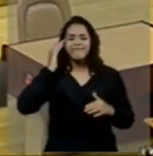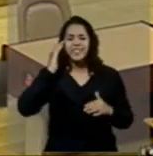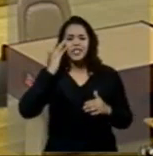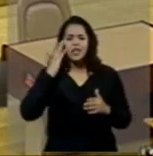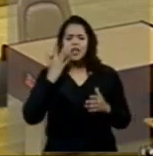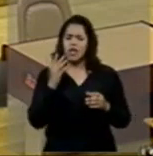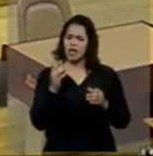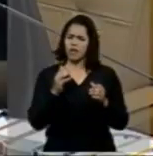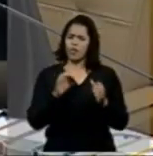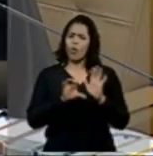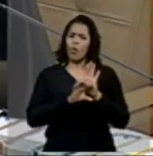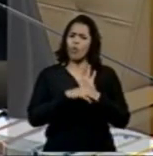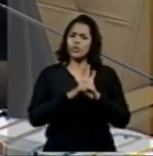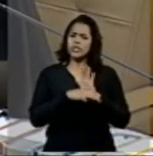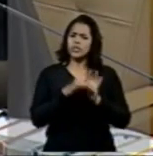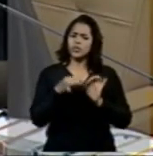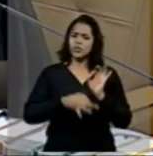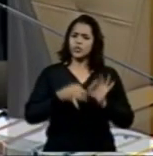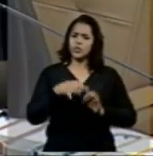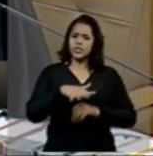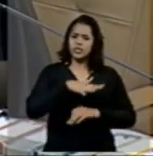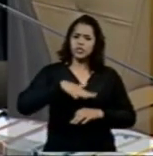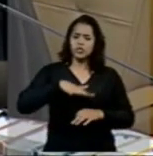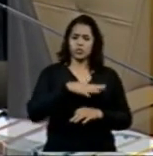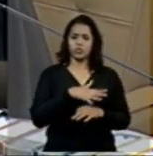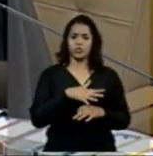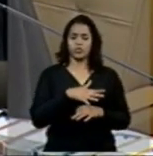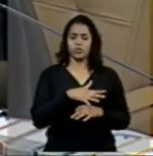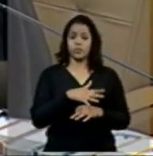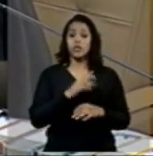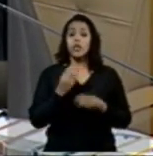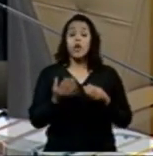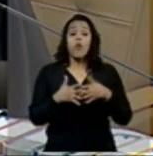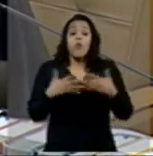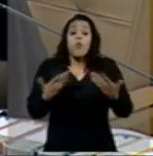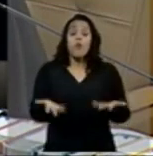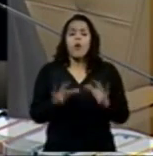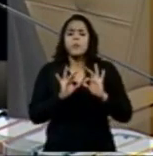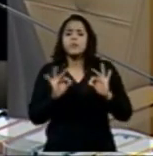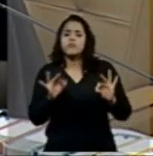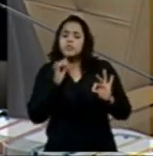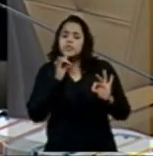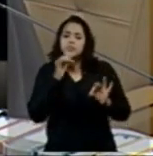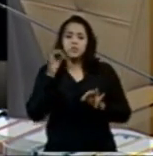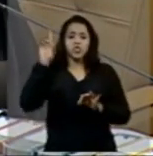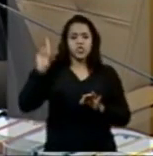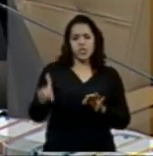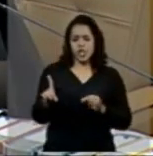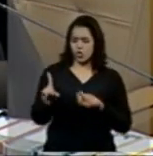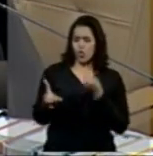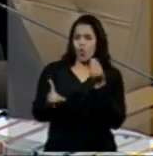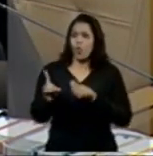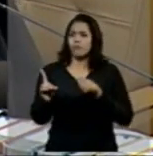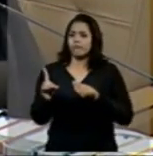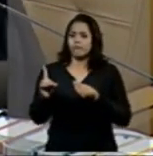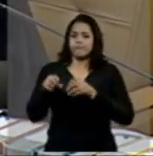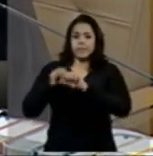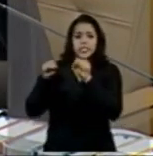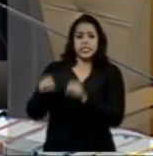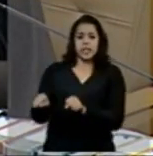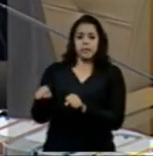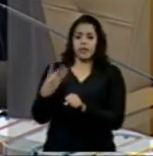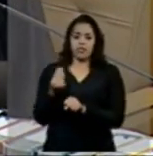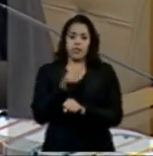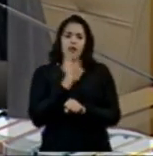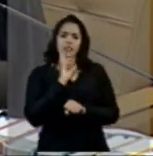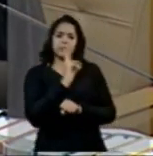significados jurídicos que o fenômeno assume e em que medida o direito enquanto sistema oferece